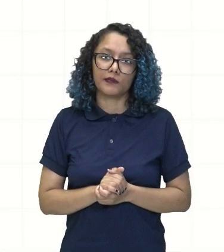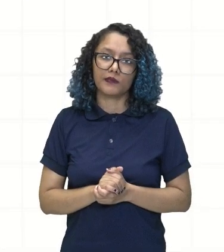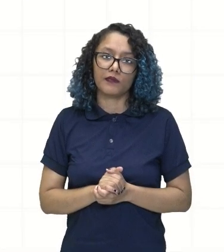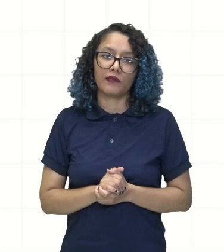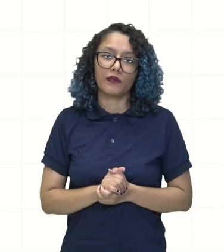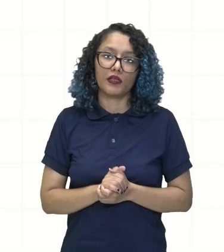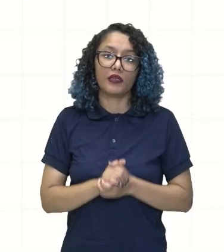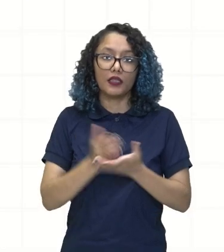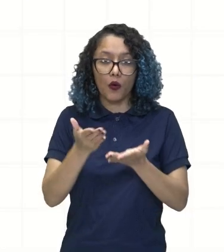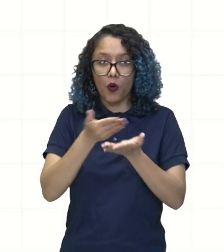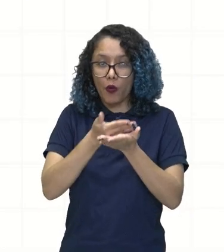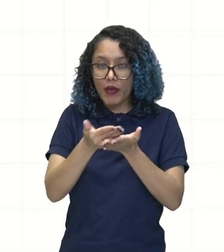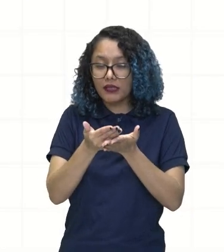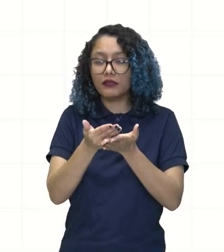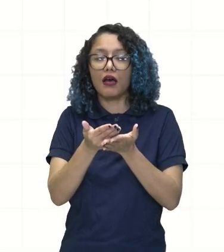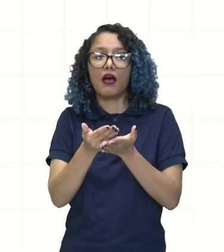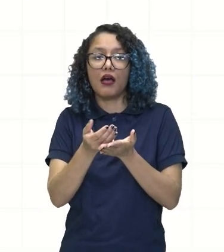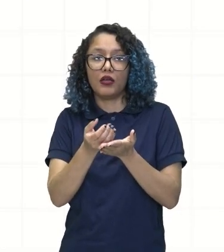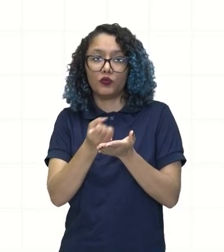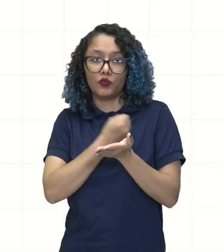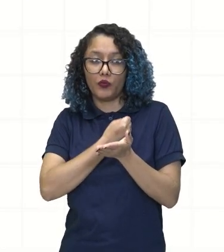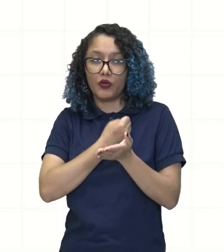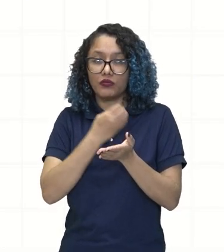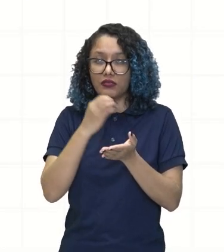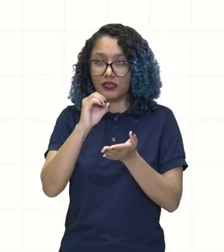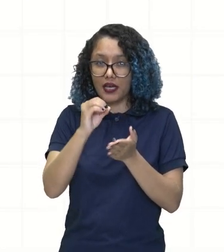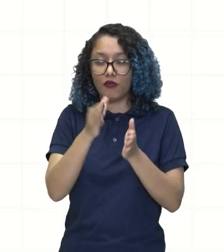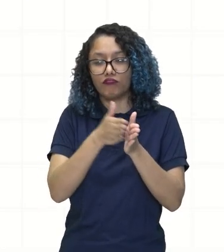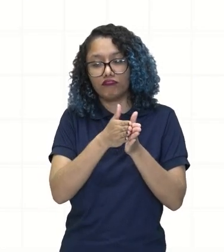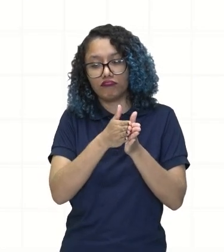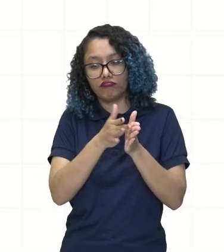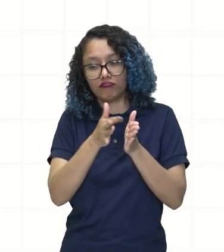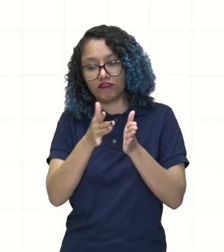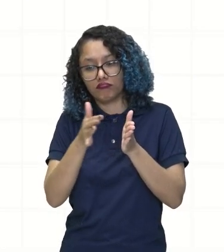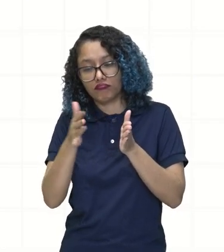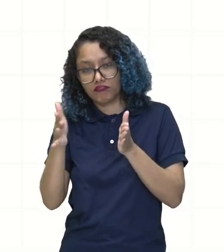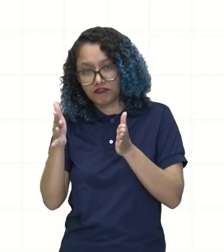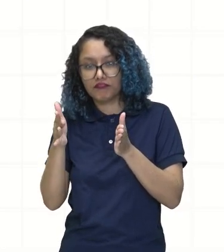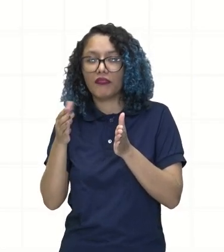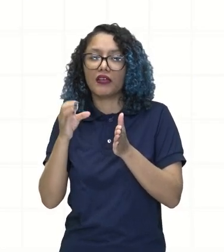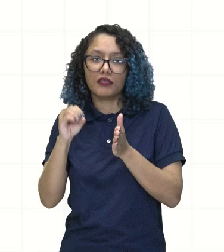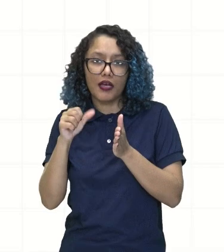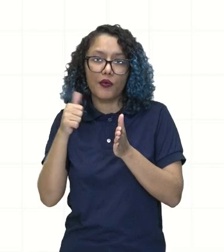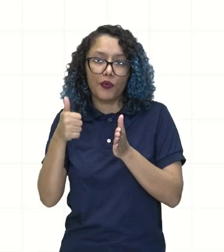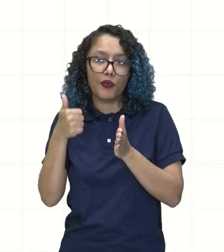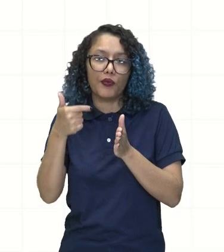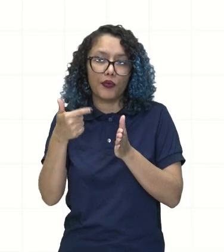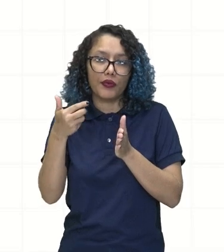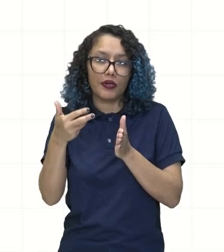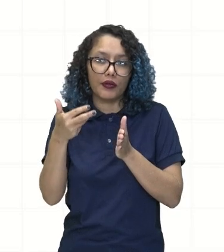para frente, ou seja, 0, 1, 2,